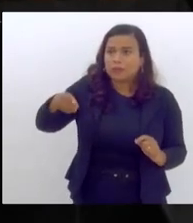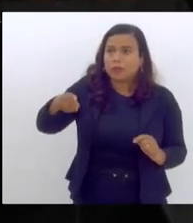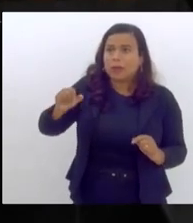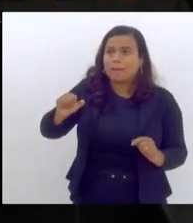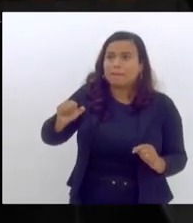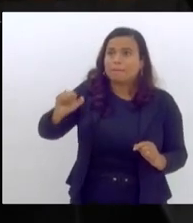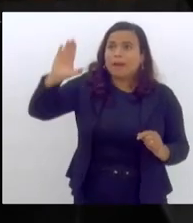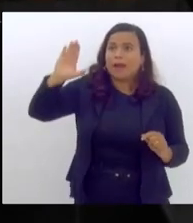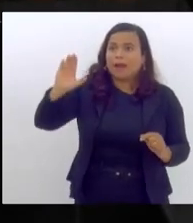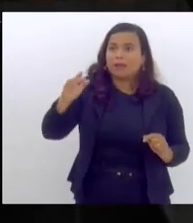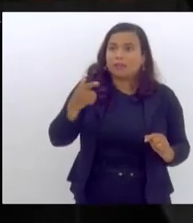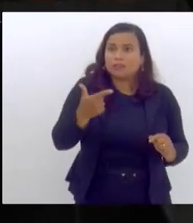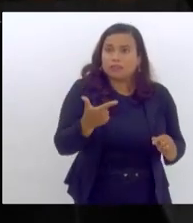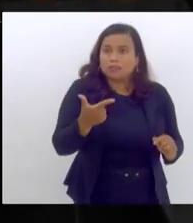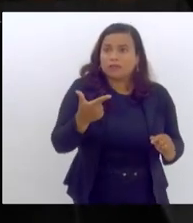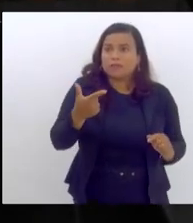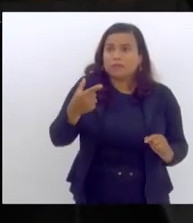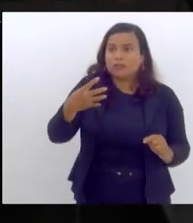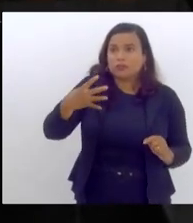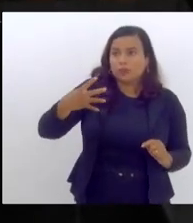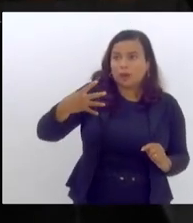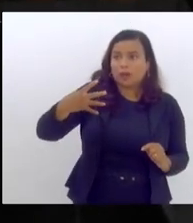mais de 24